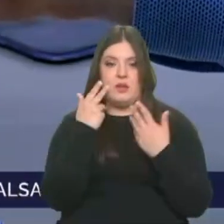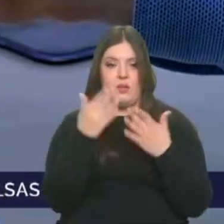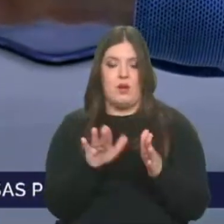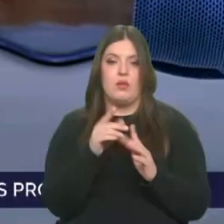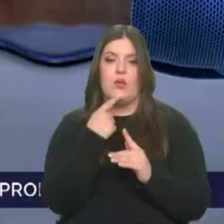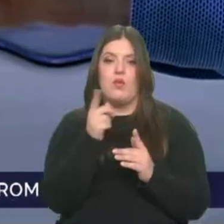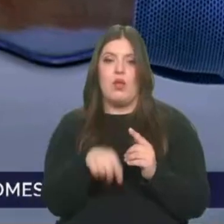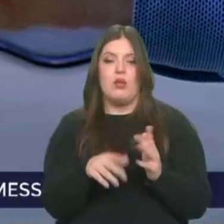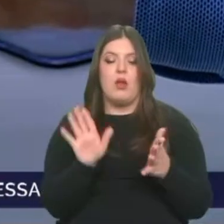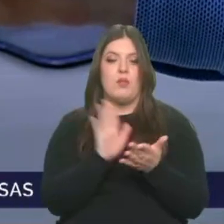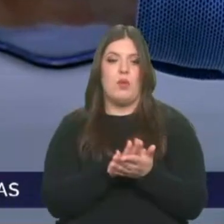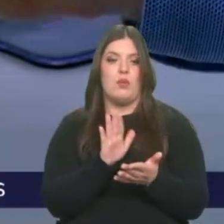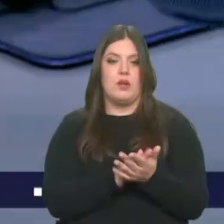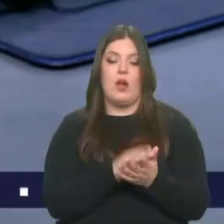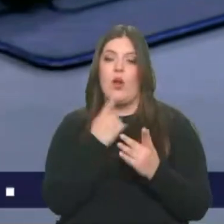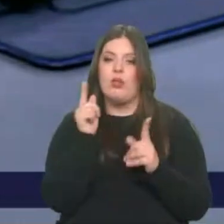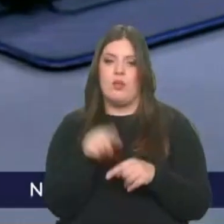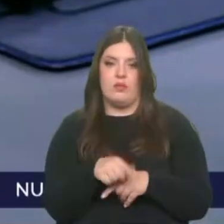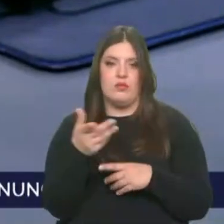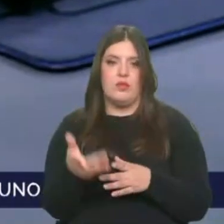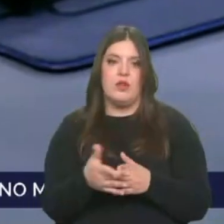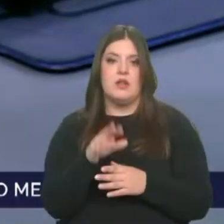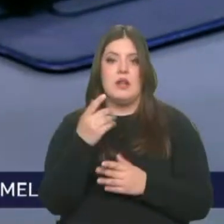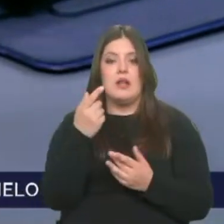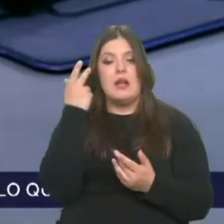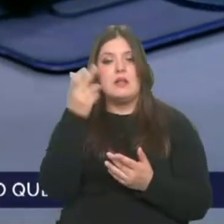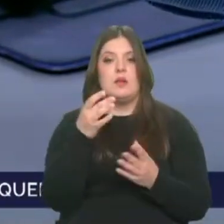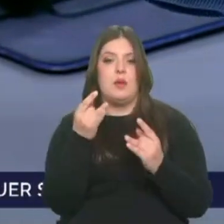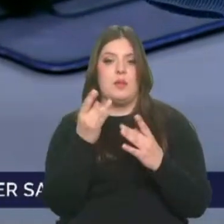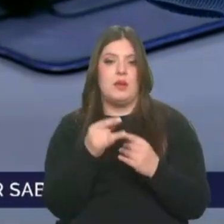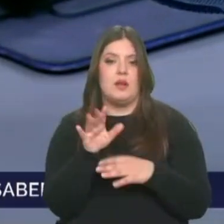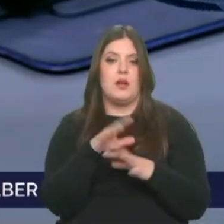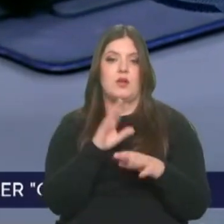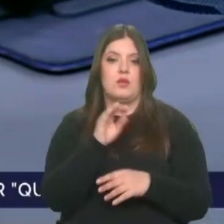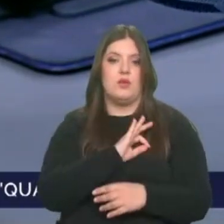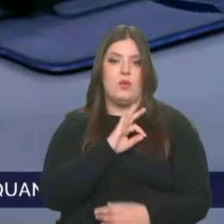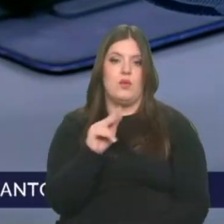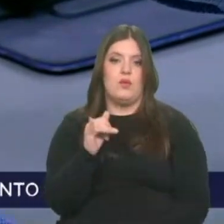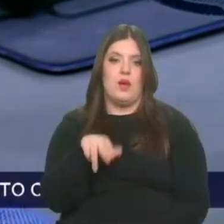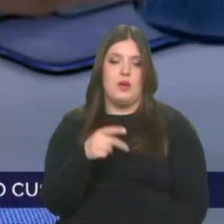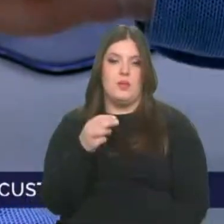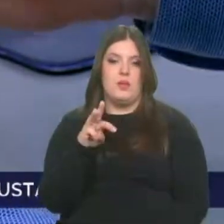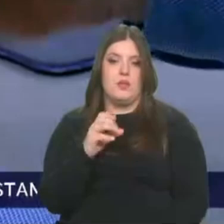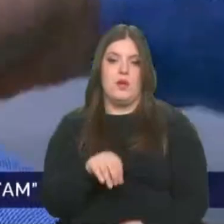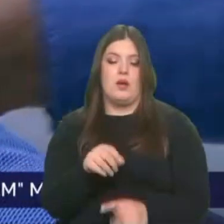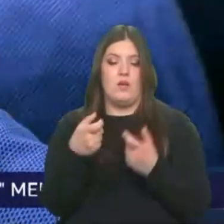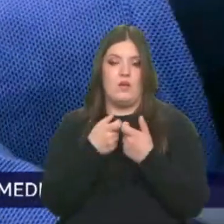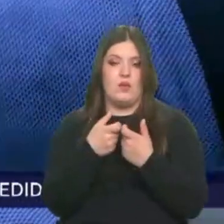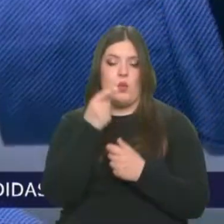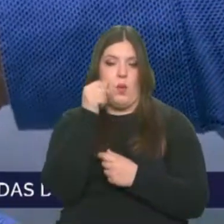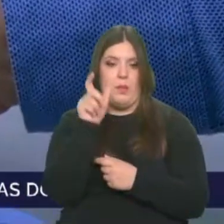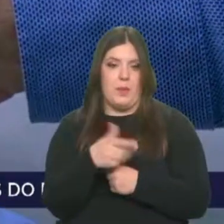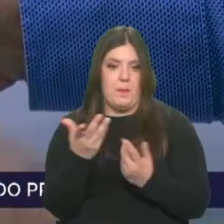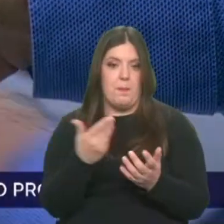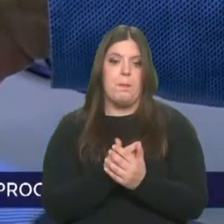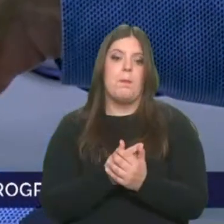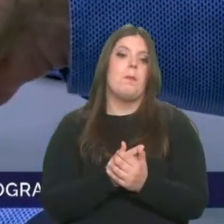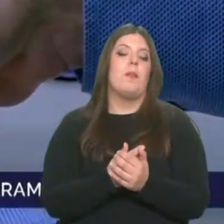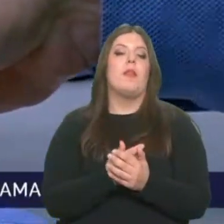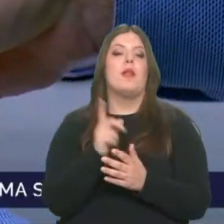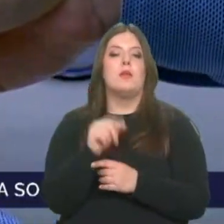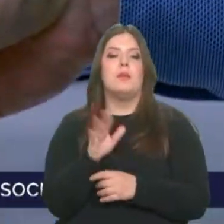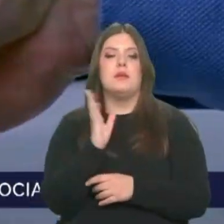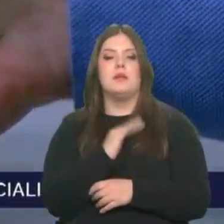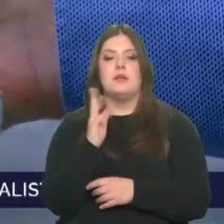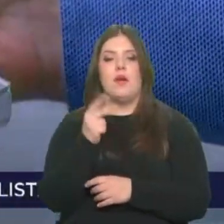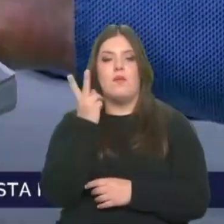a publicar uma reedição de Nem Sempre a Brincar, Sr. Feynman, novos elementos para o retrato do físico enquanto homem. Da